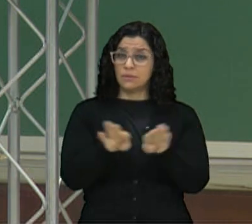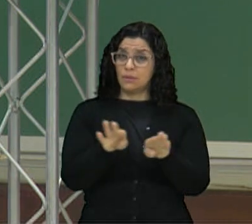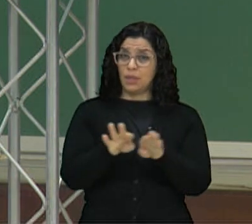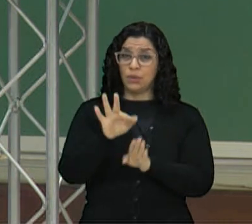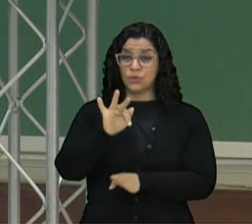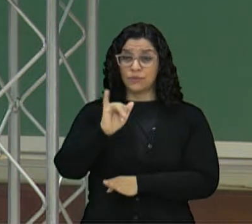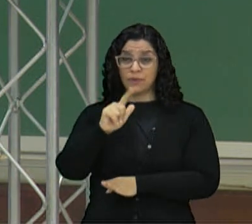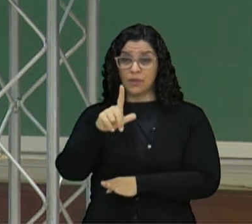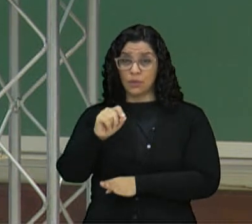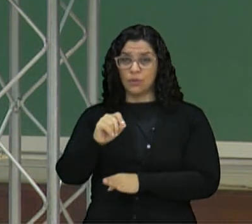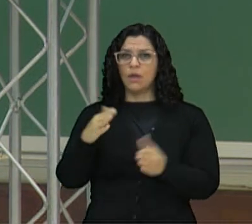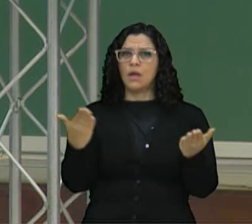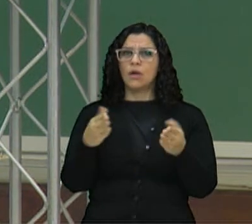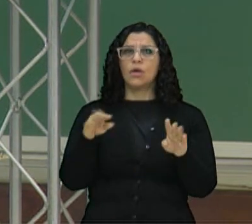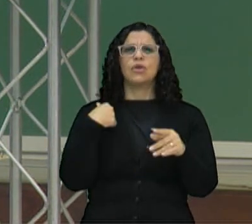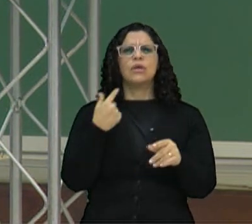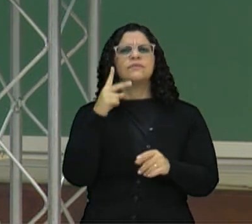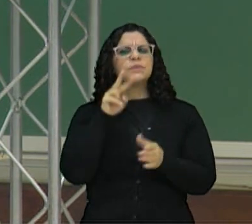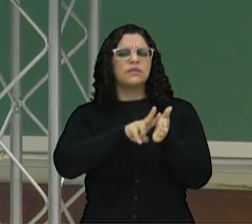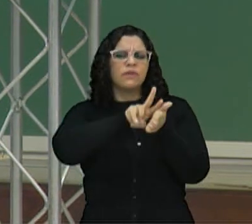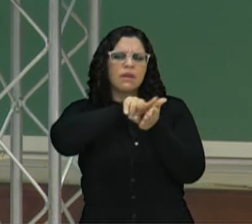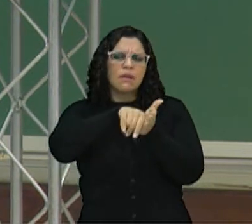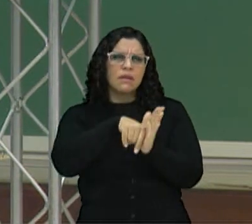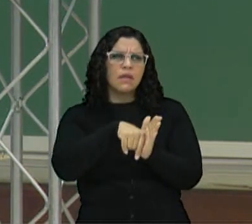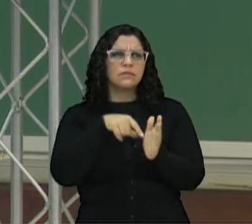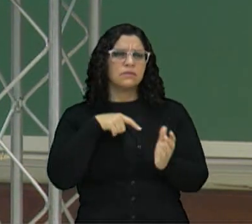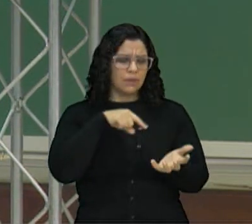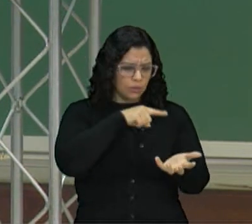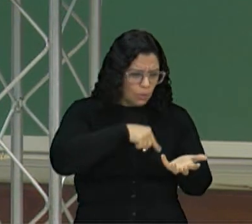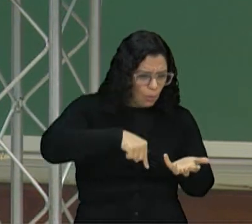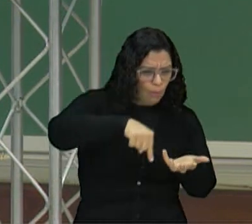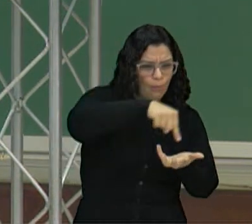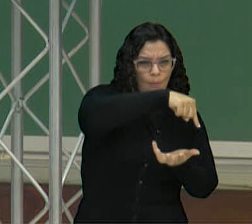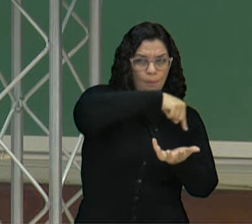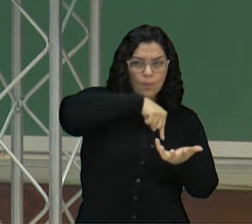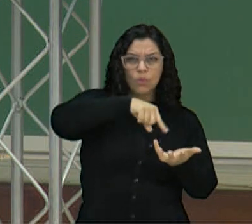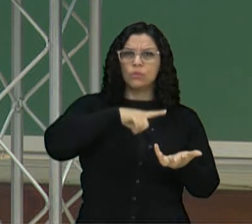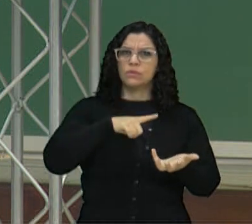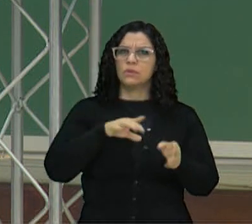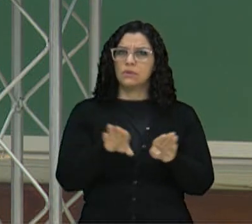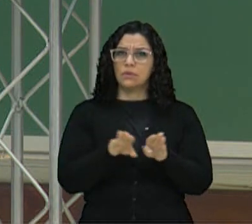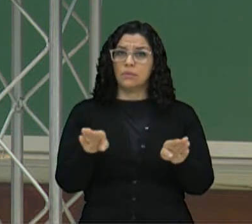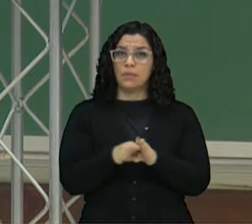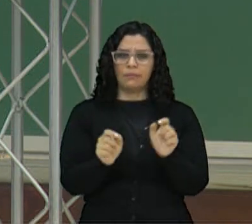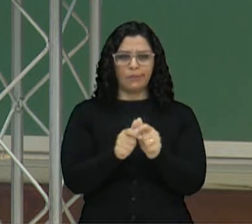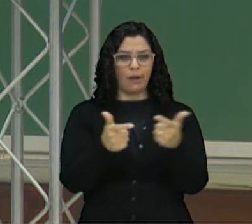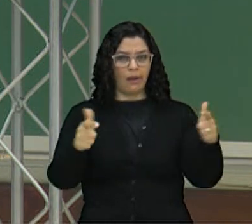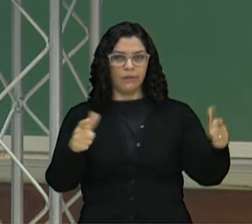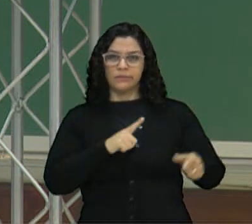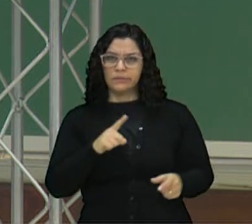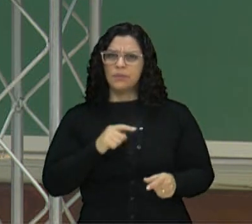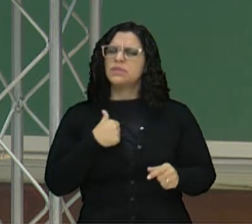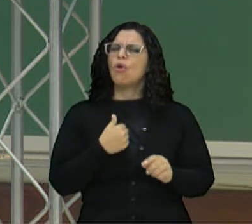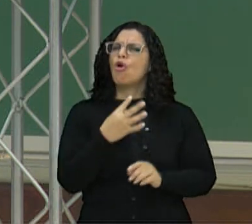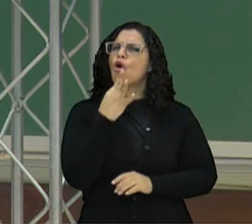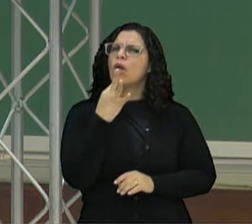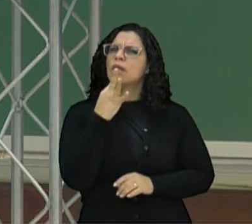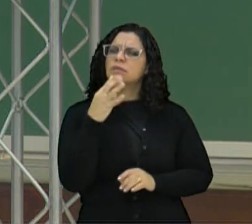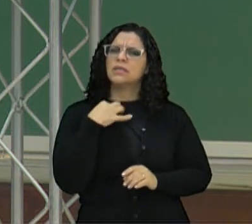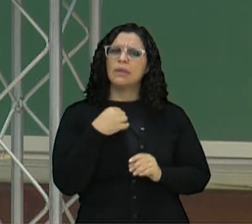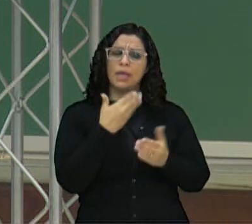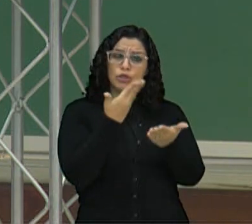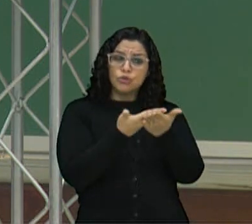Então, nós vimos que a biodiversidade que existe ao redor do nosso planeta é muito ampla. E para você conhecer e